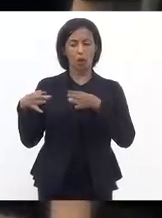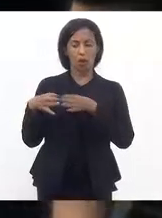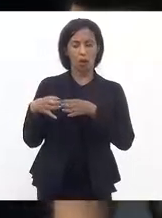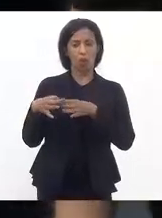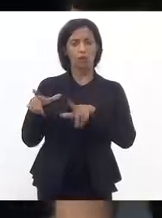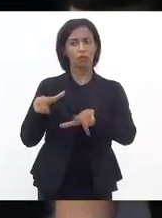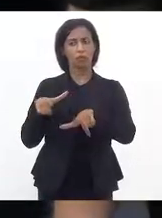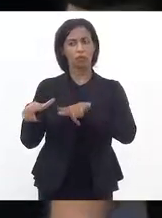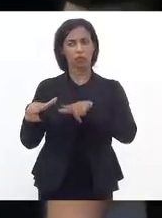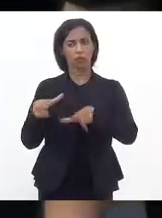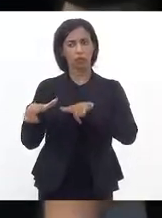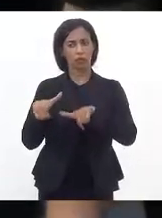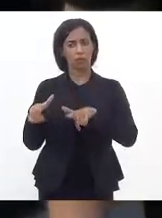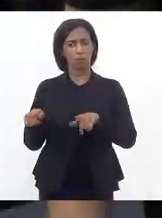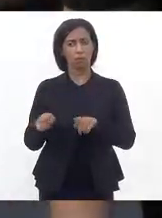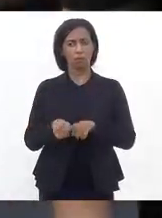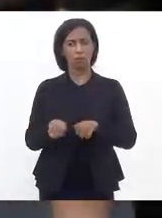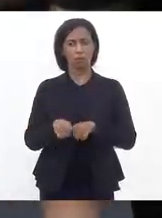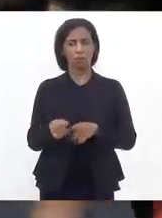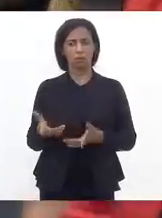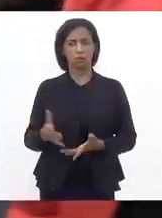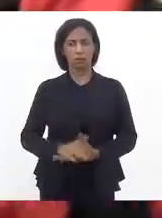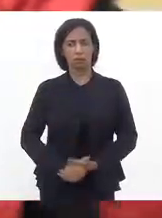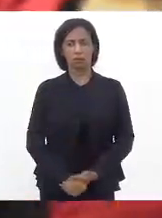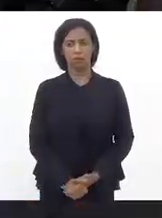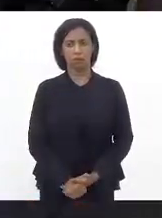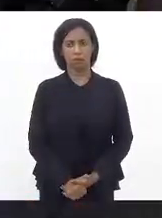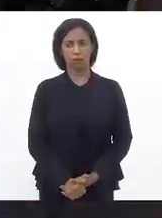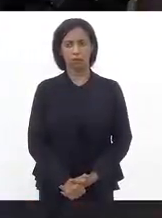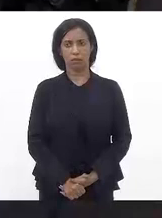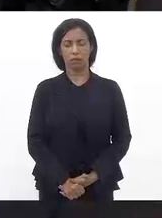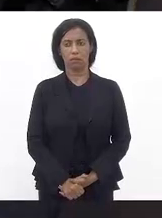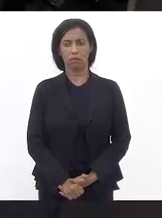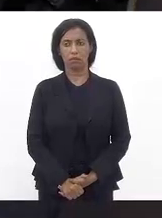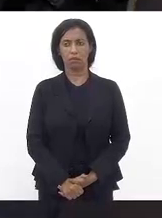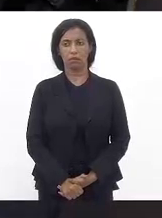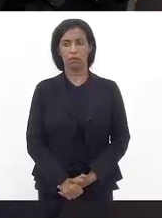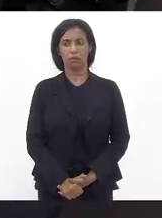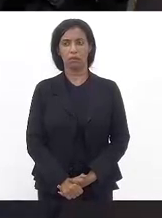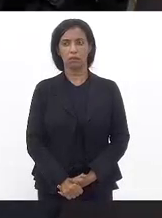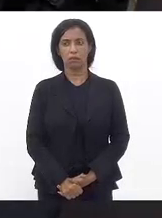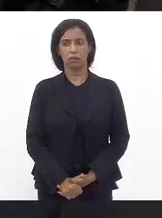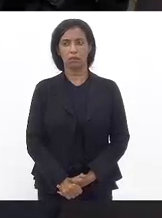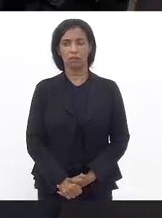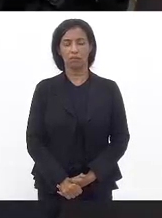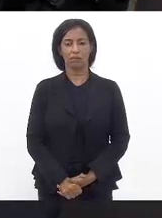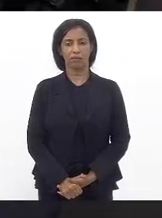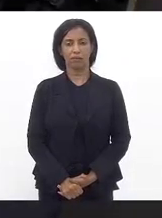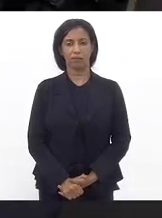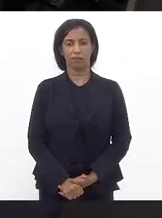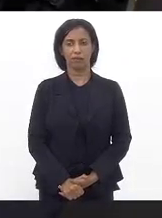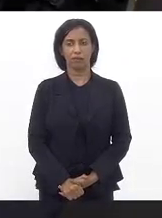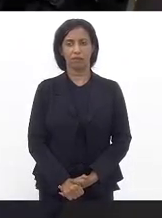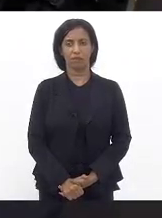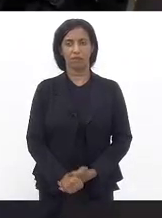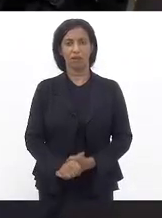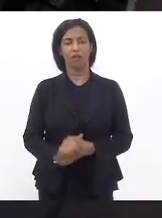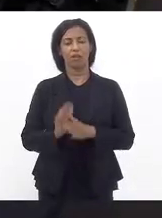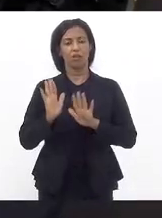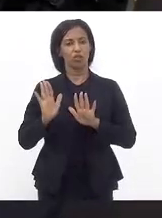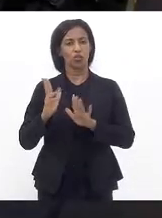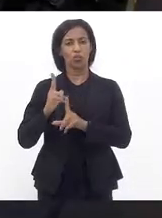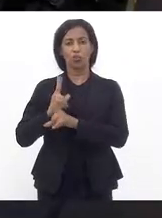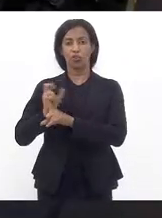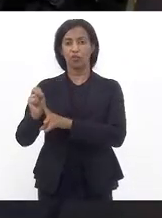comissão de trabalho Desculpe desculpe é presente a matéria vencida desculpe Retiro